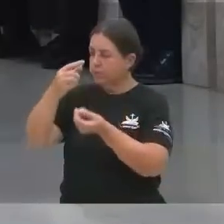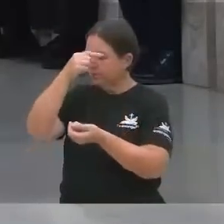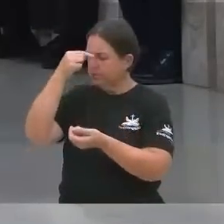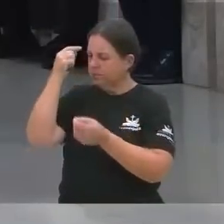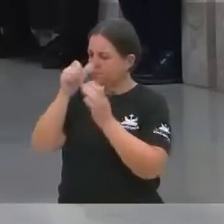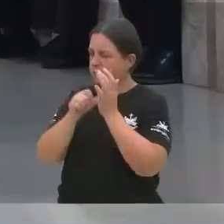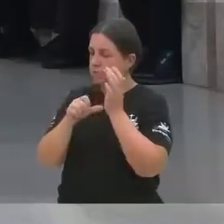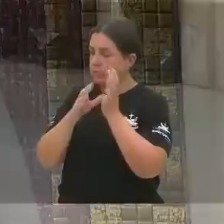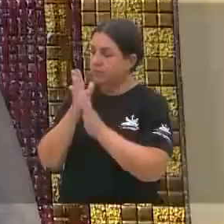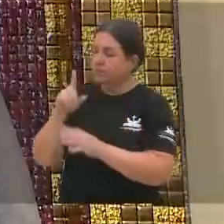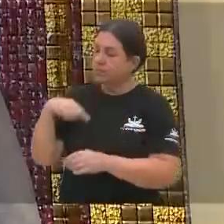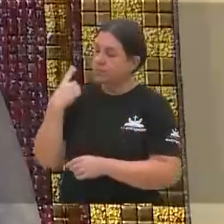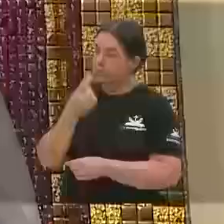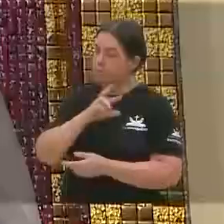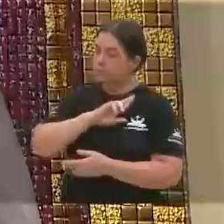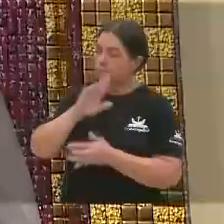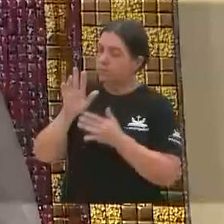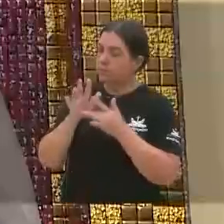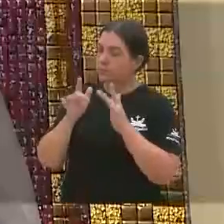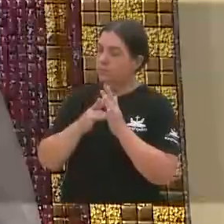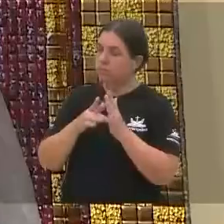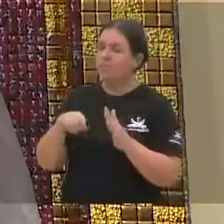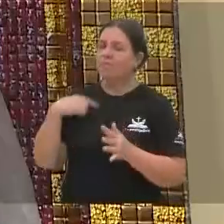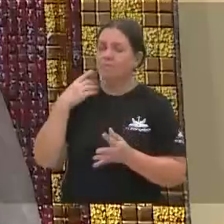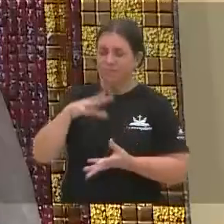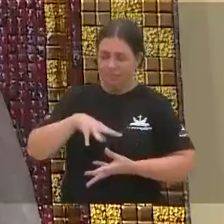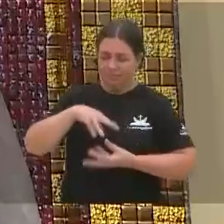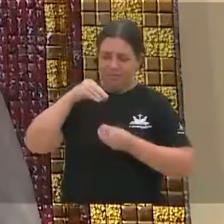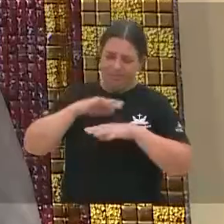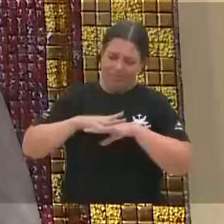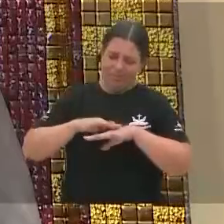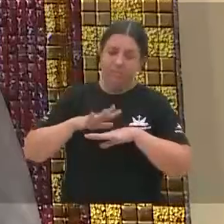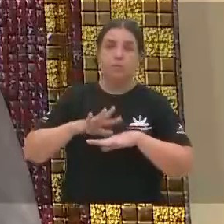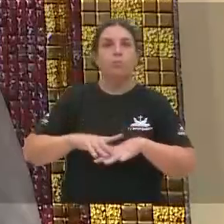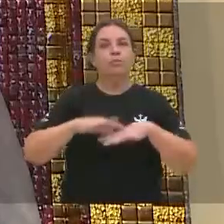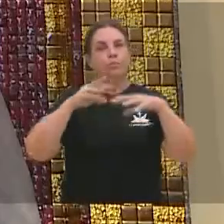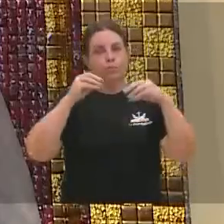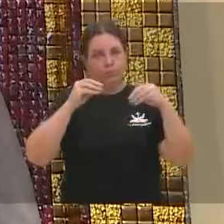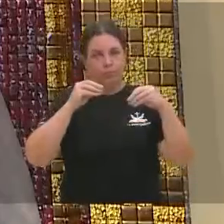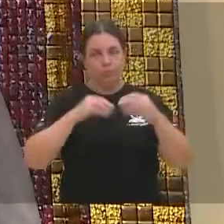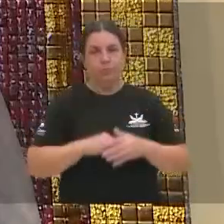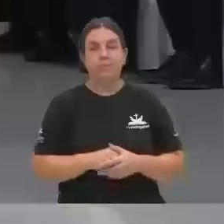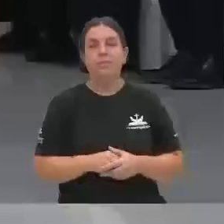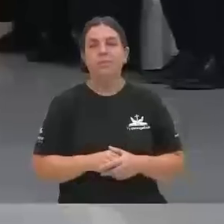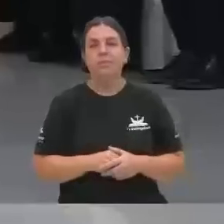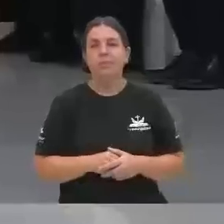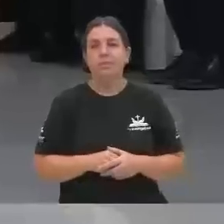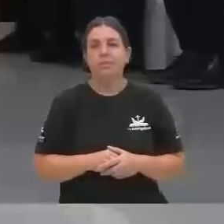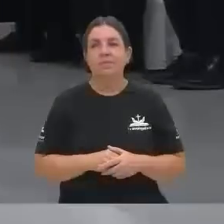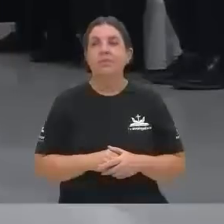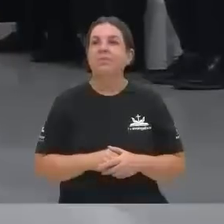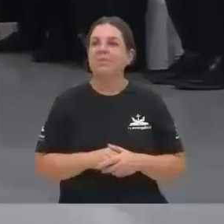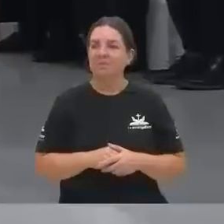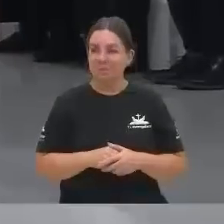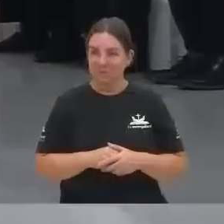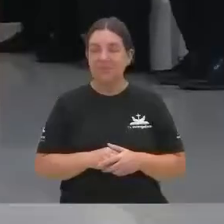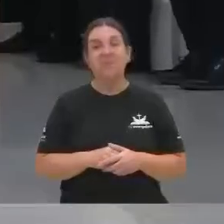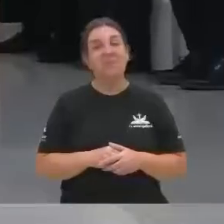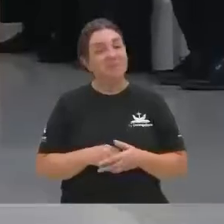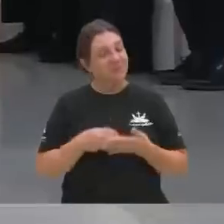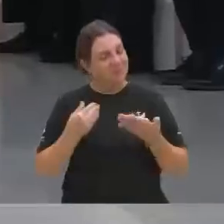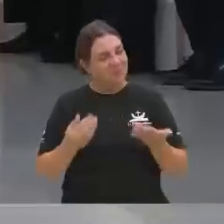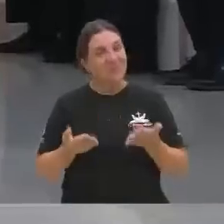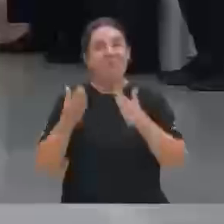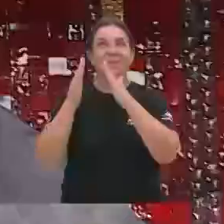santas Chagas de Nosso Senhor Jesus Cristo para curar as de nossas almas e é